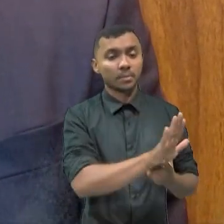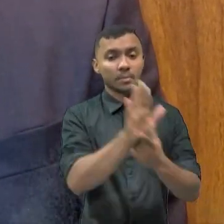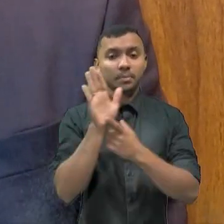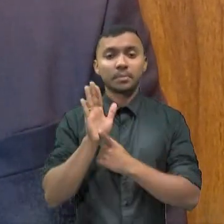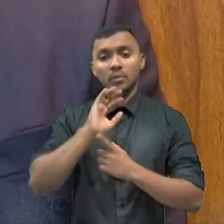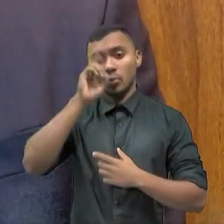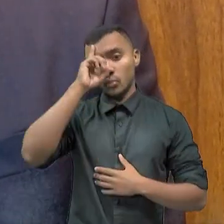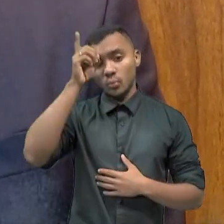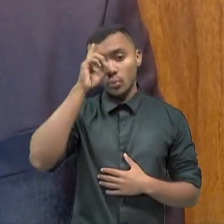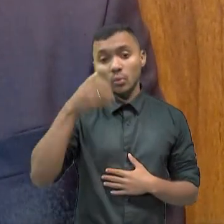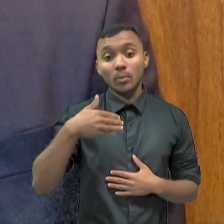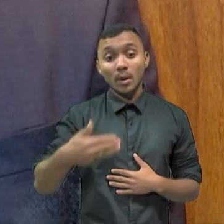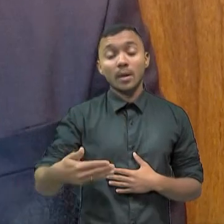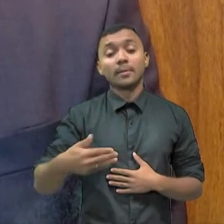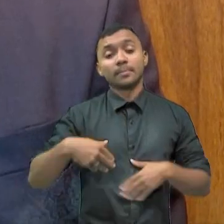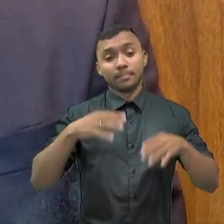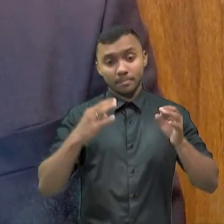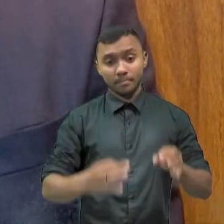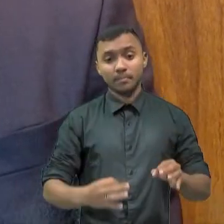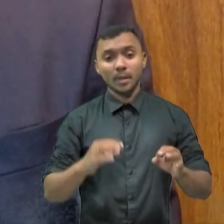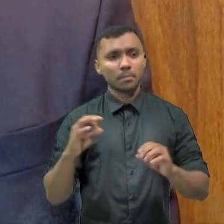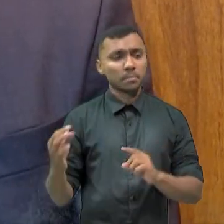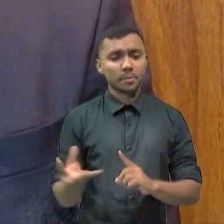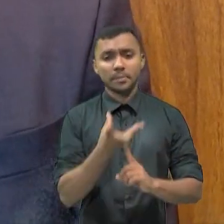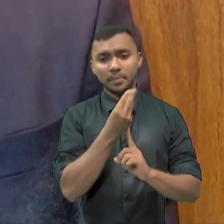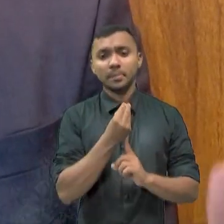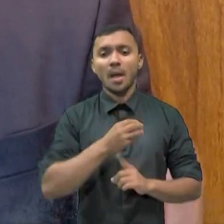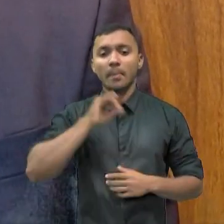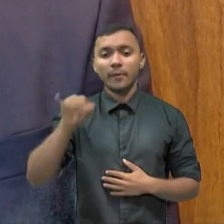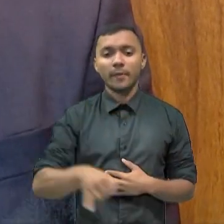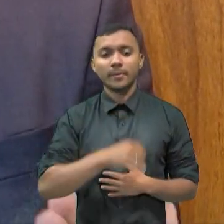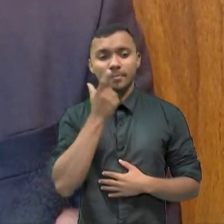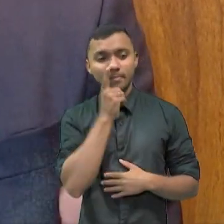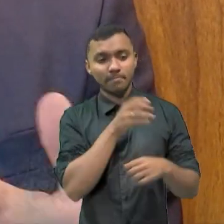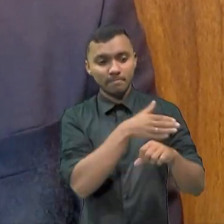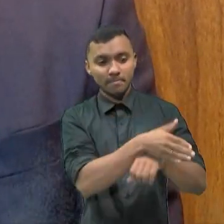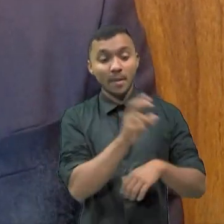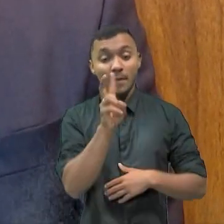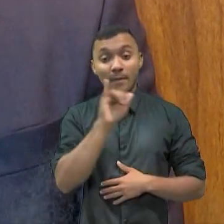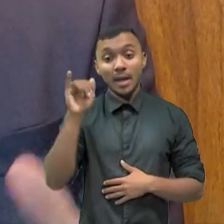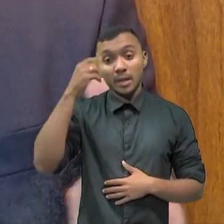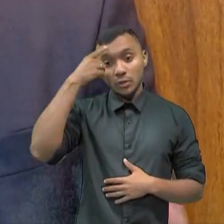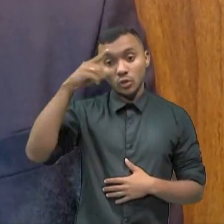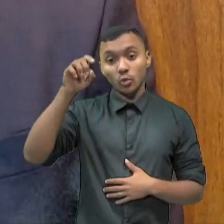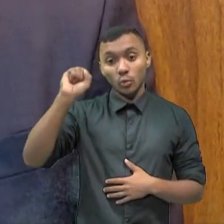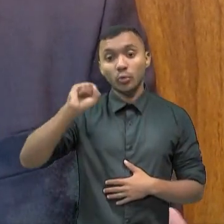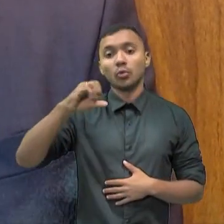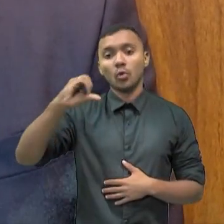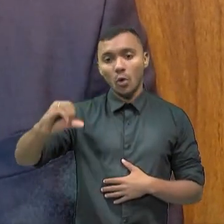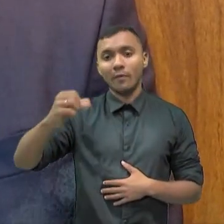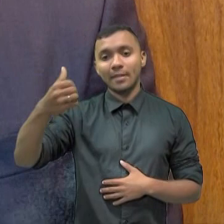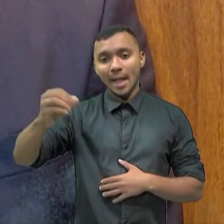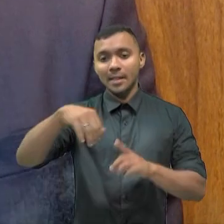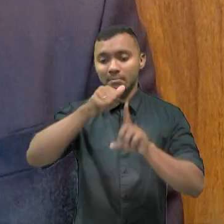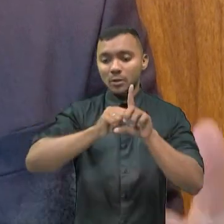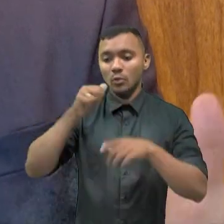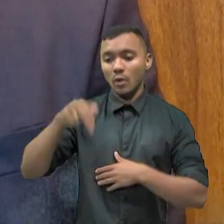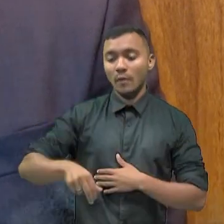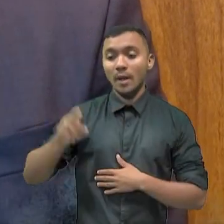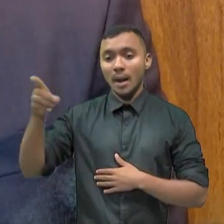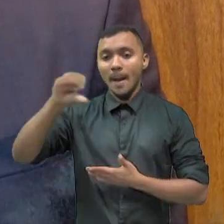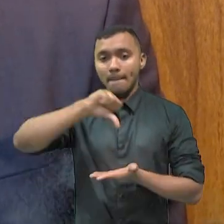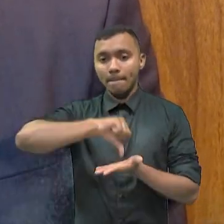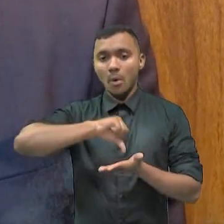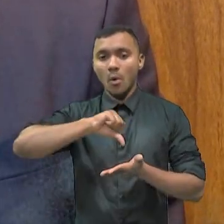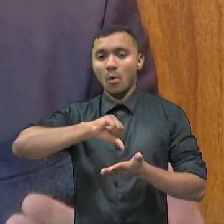cotidiano. Então, certamente será um grande evento que nós teremos a oportunidade de sediar nos dias 8, 9 e 10 de novembro, no Centro de Eventos do Estado